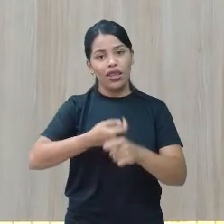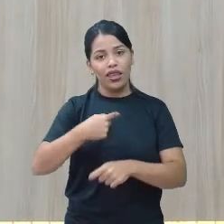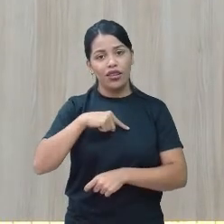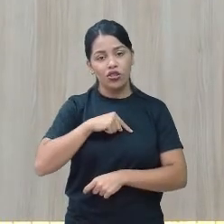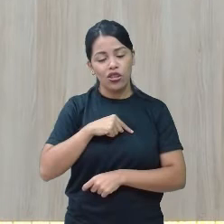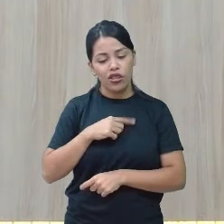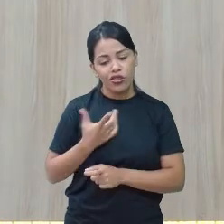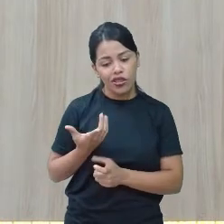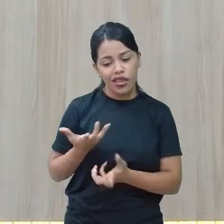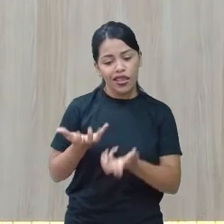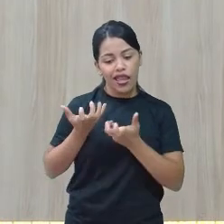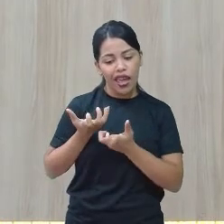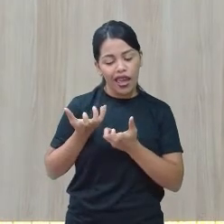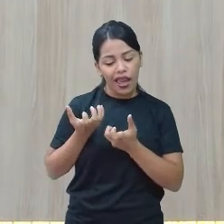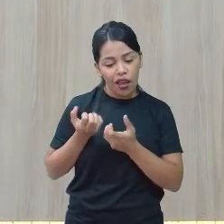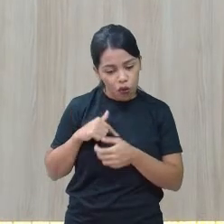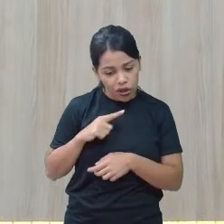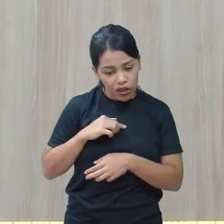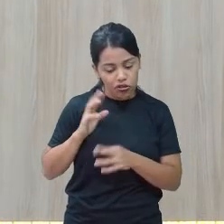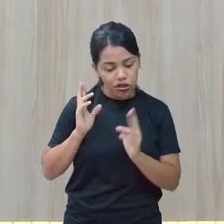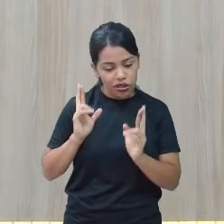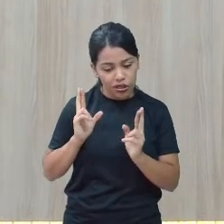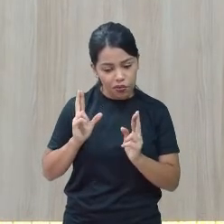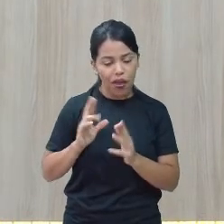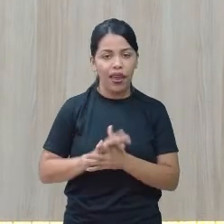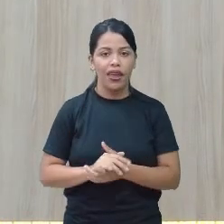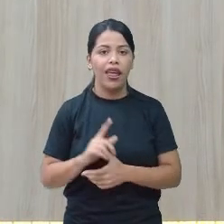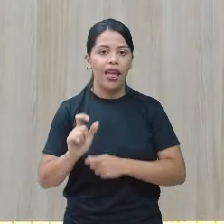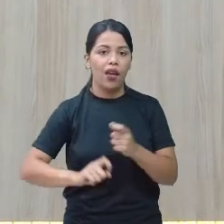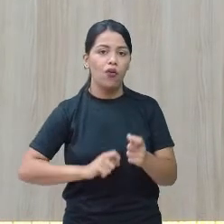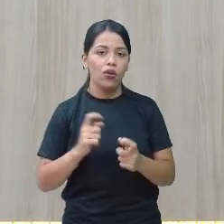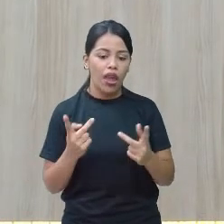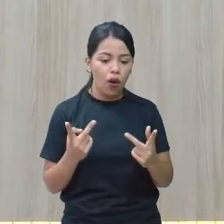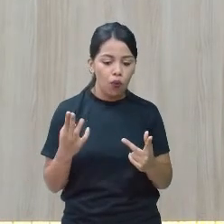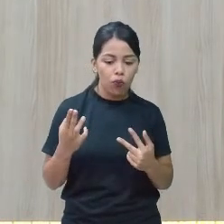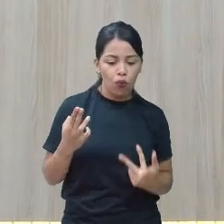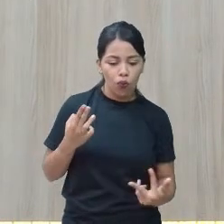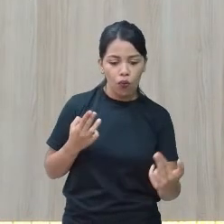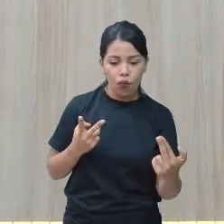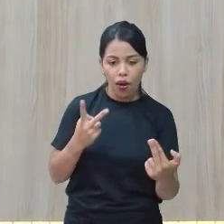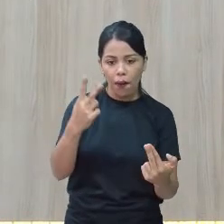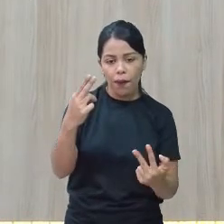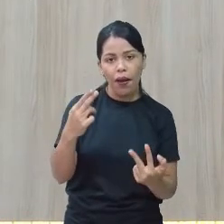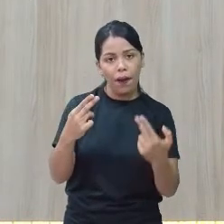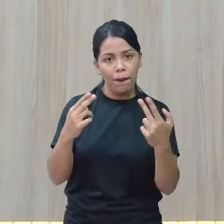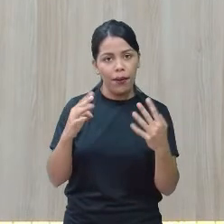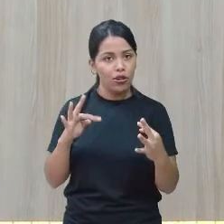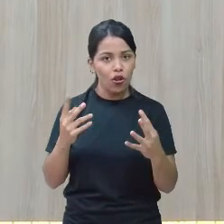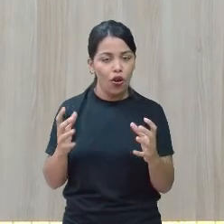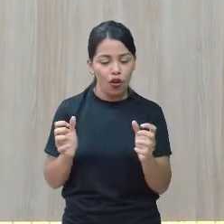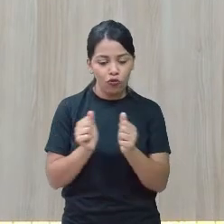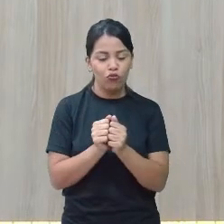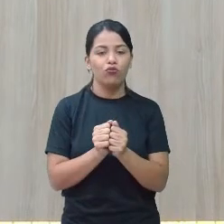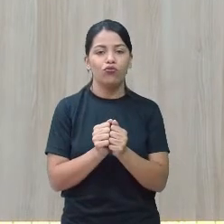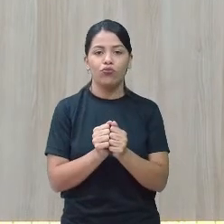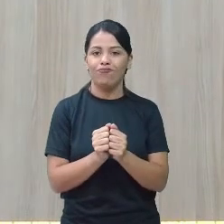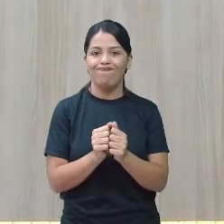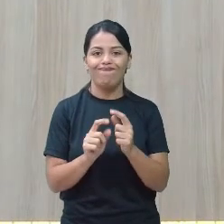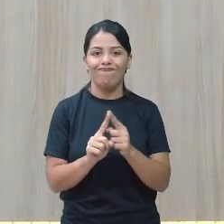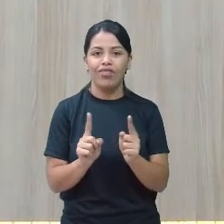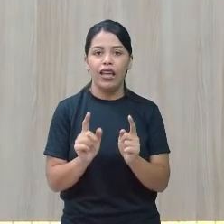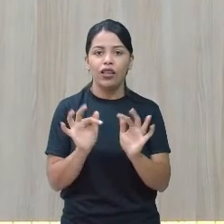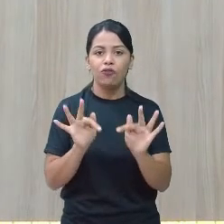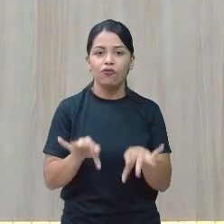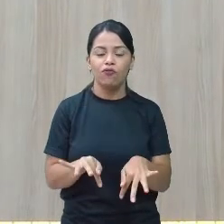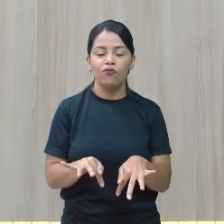que é uma resolução positiva, que são os pares se fazendo, os amantes ficando juntos. Então, no final do poema de Drummond,